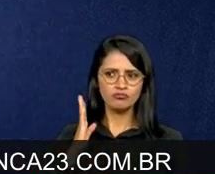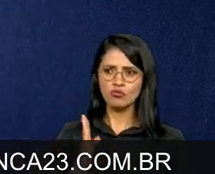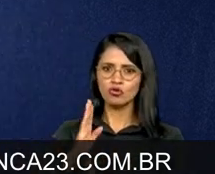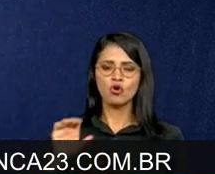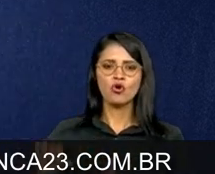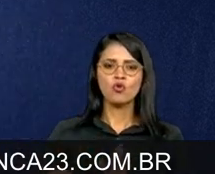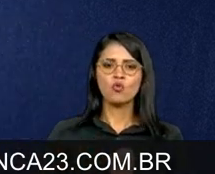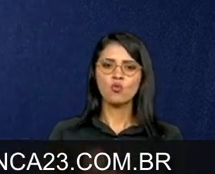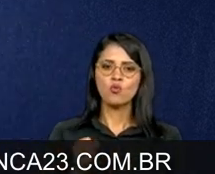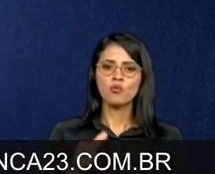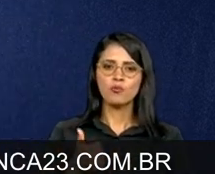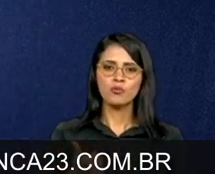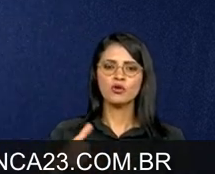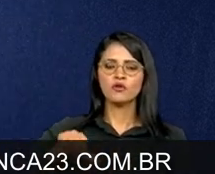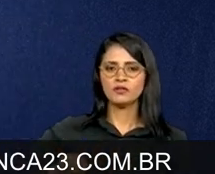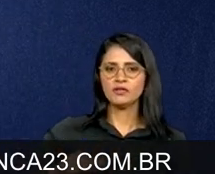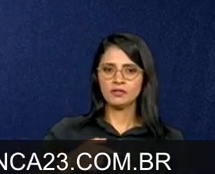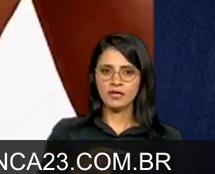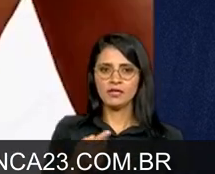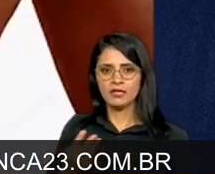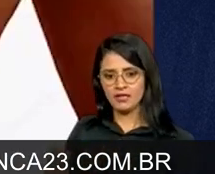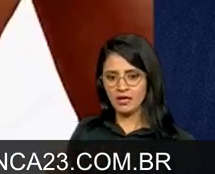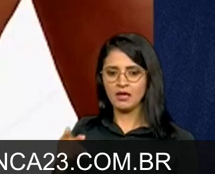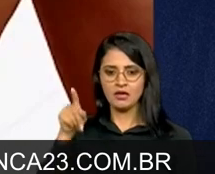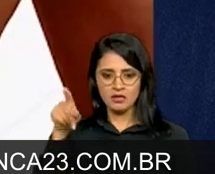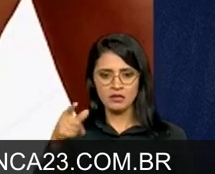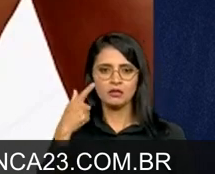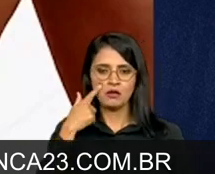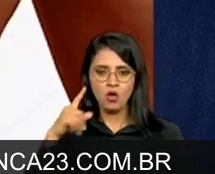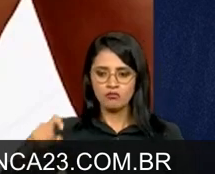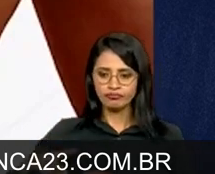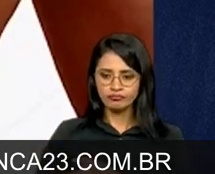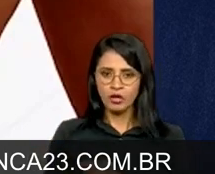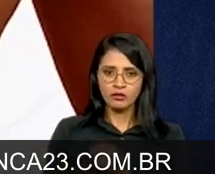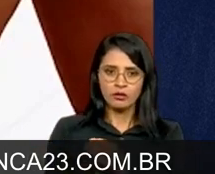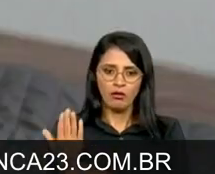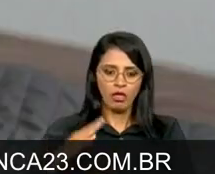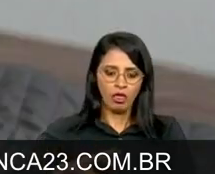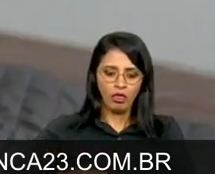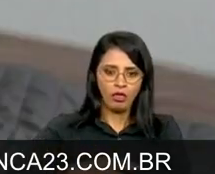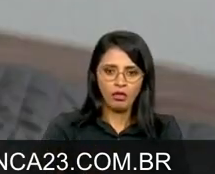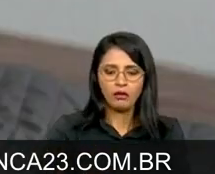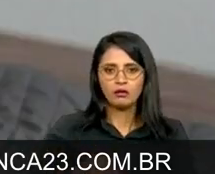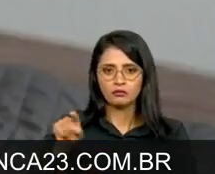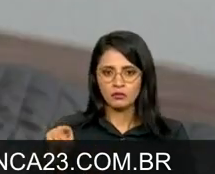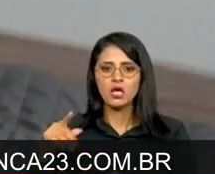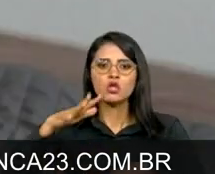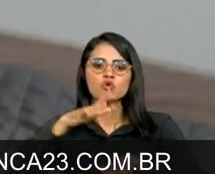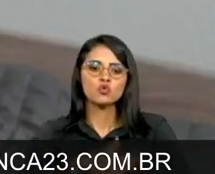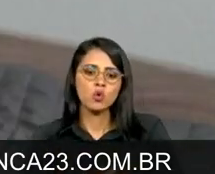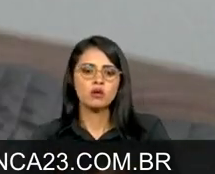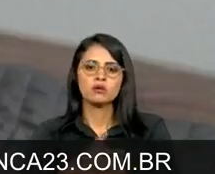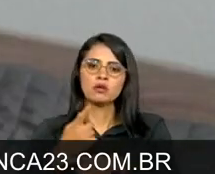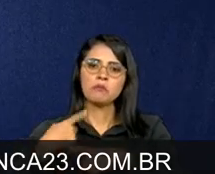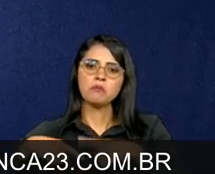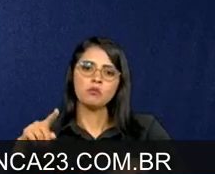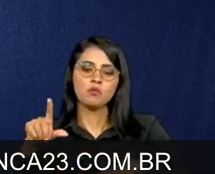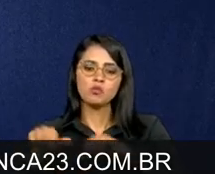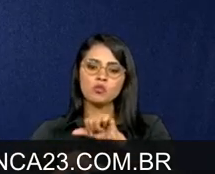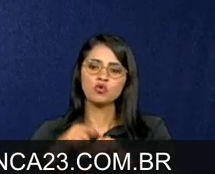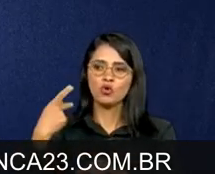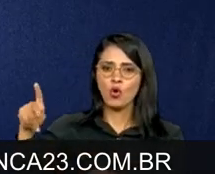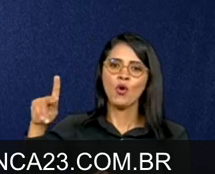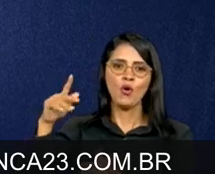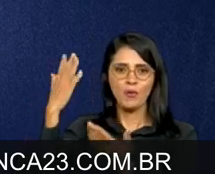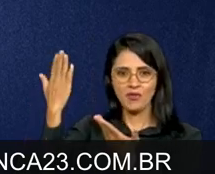em 1873 o bacilo causador da lepra. A denominação da doença mudou em homenagem a